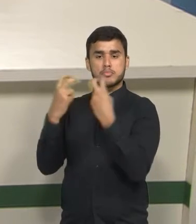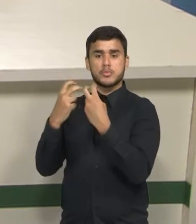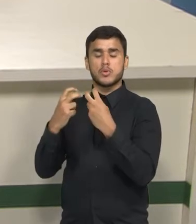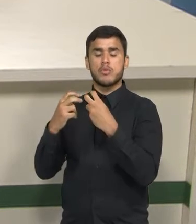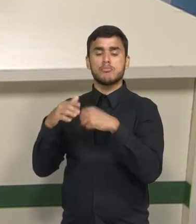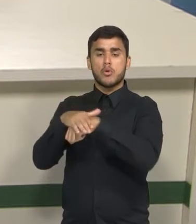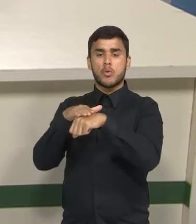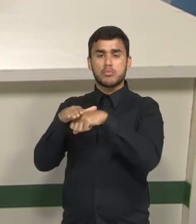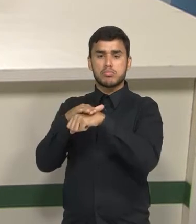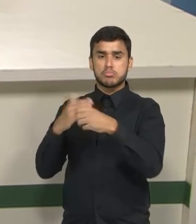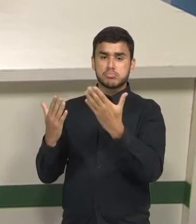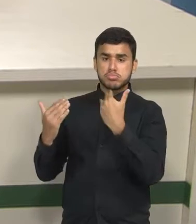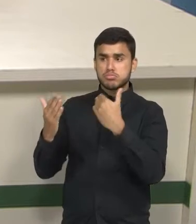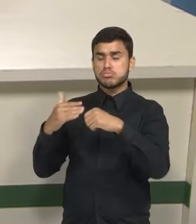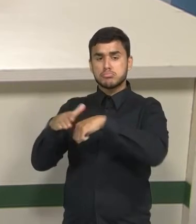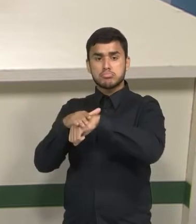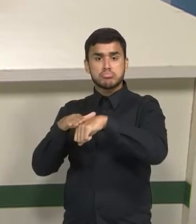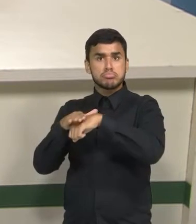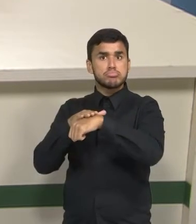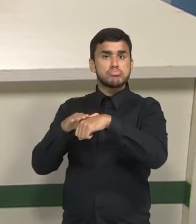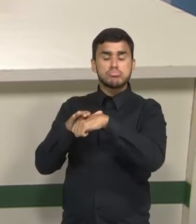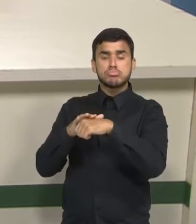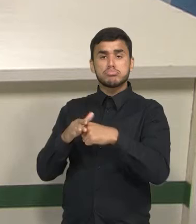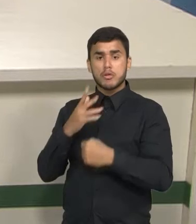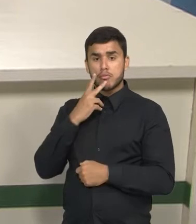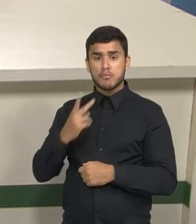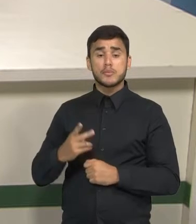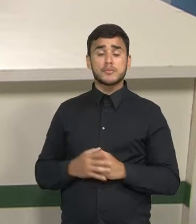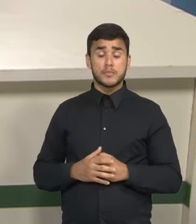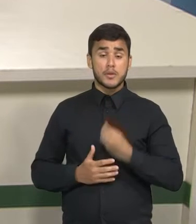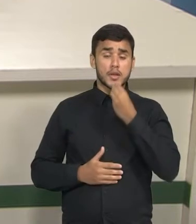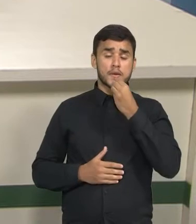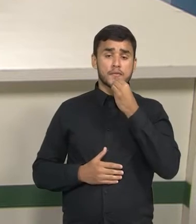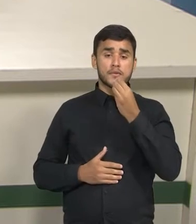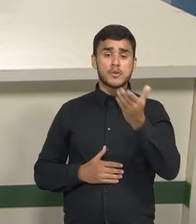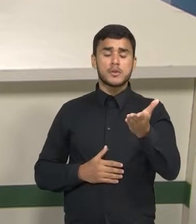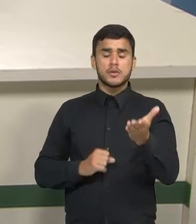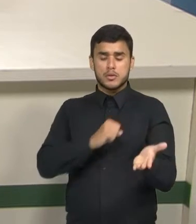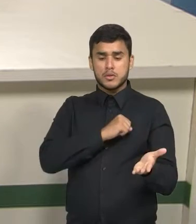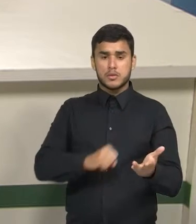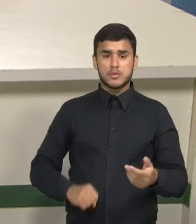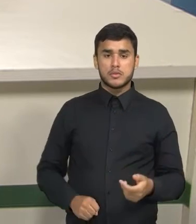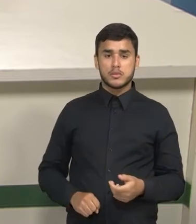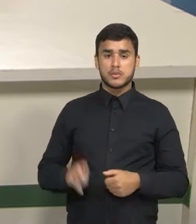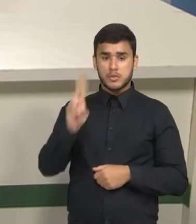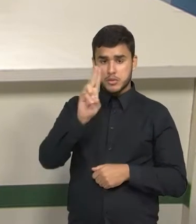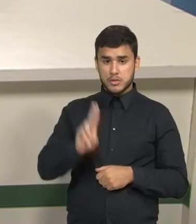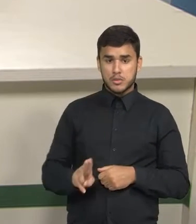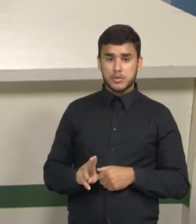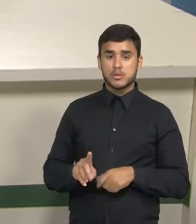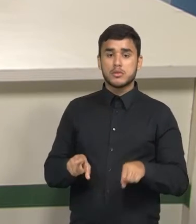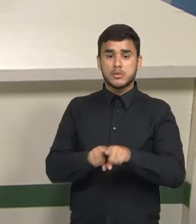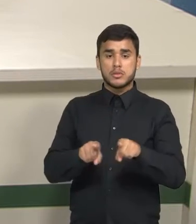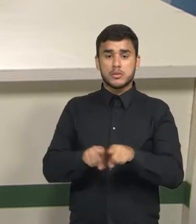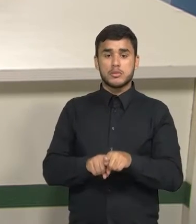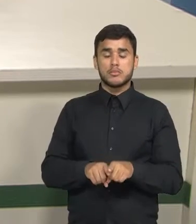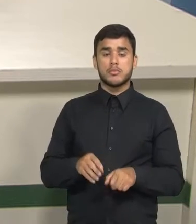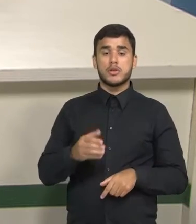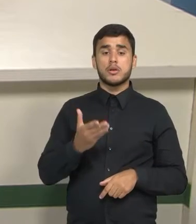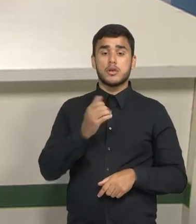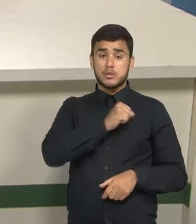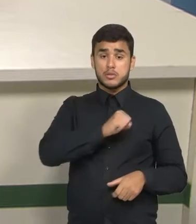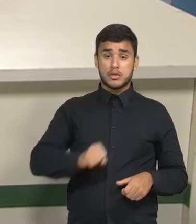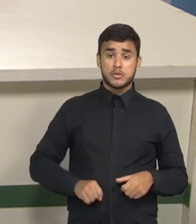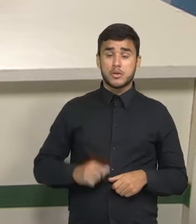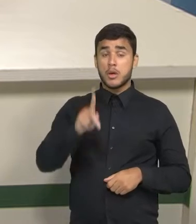Oliveira, também ajudou a destravar E deveria agenda. ter ido também o senador Tássio e o senador Pimentel. Mas eu quero falar Mas